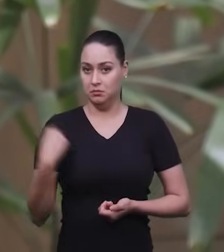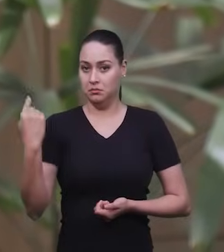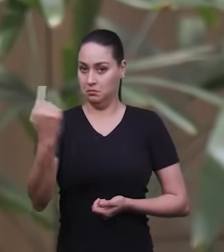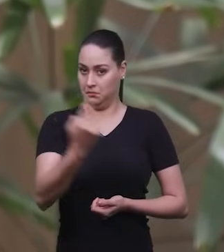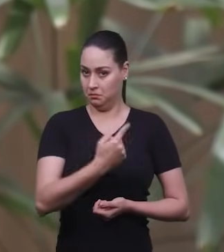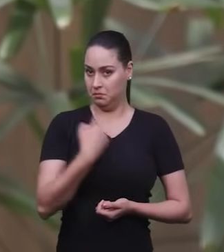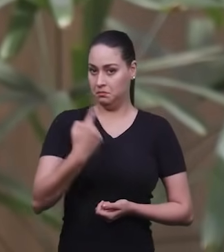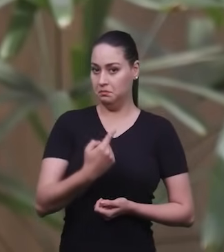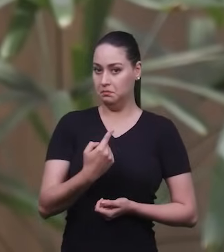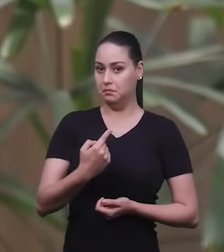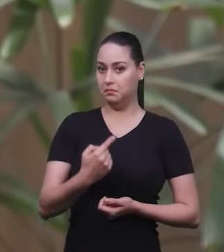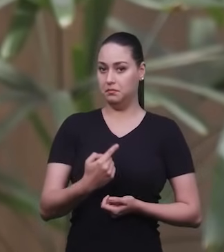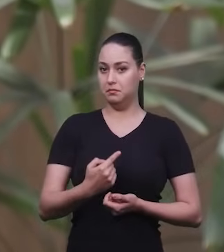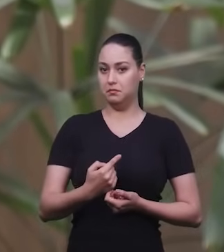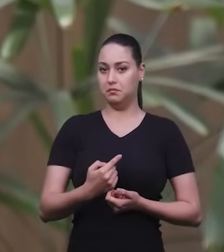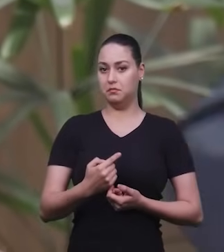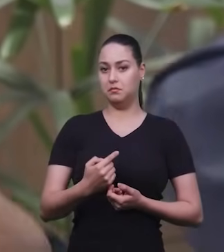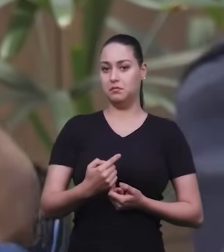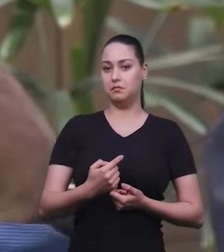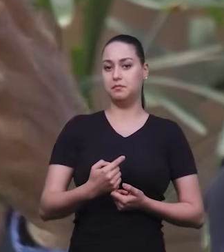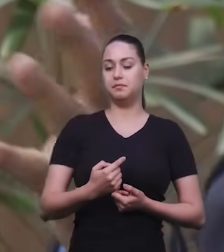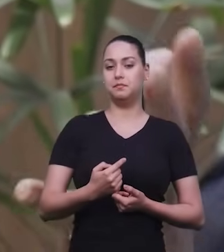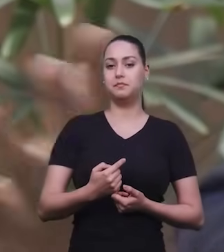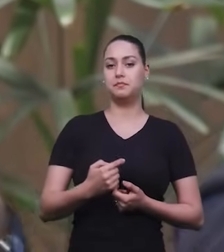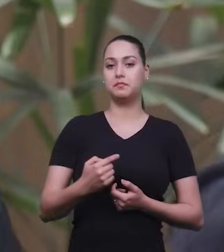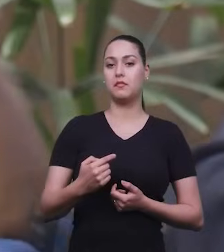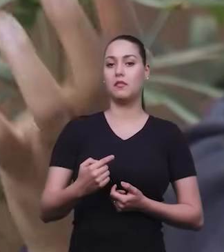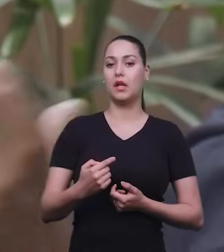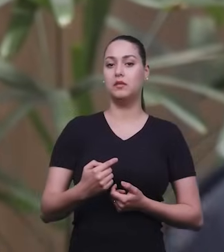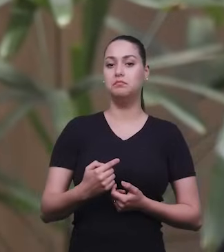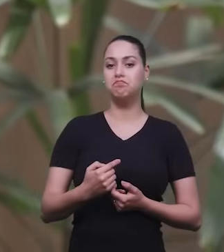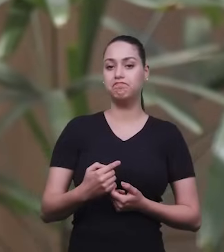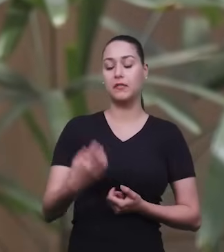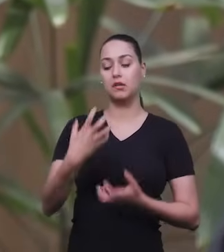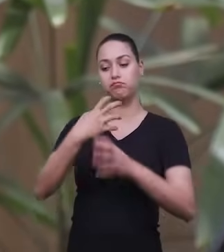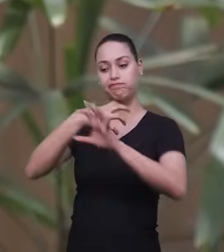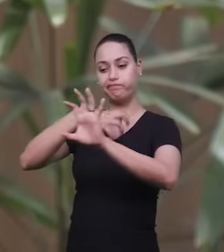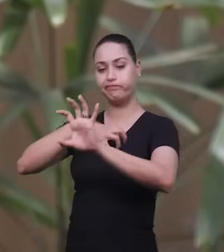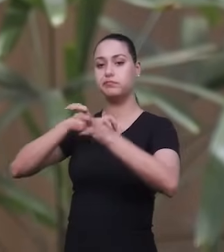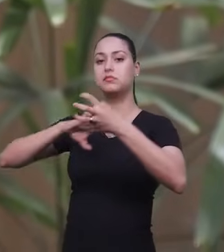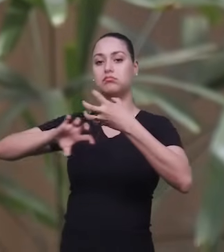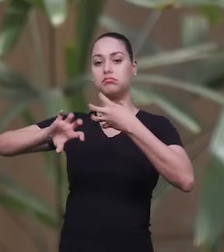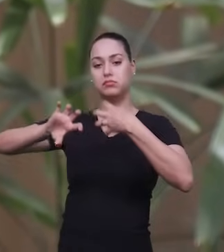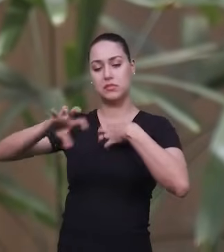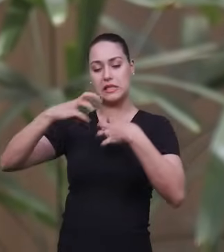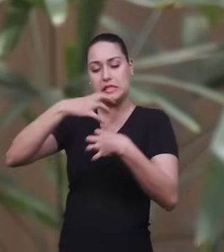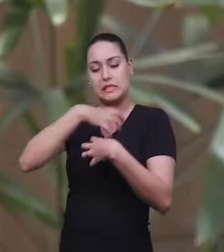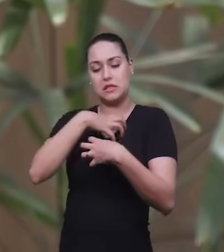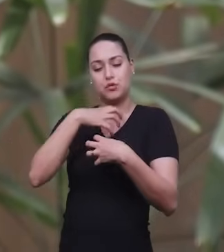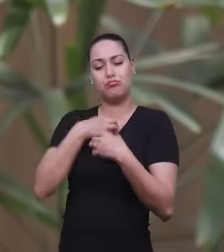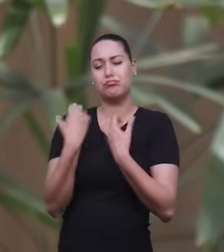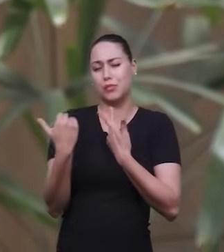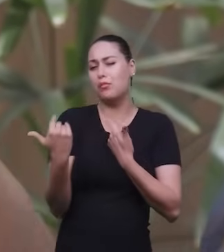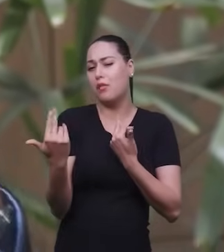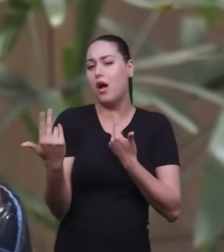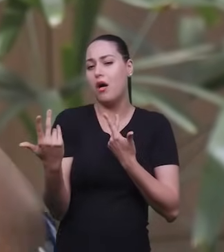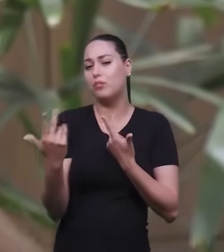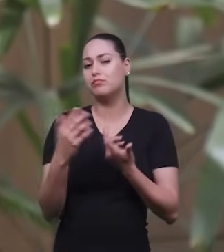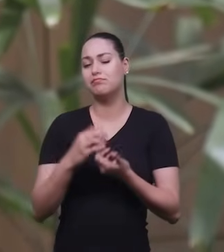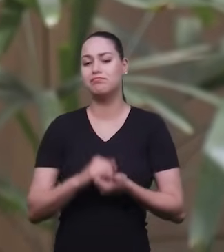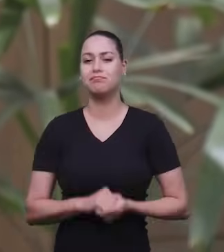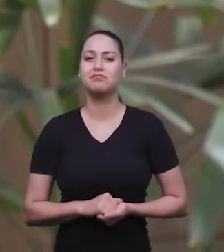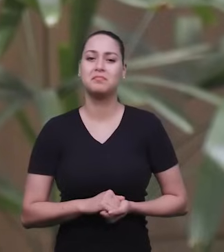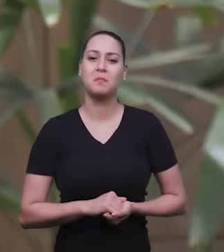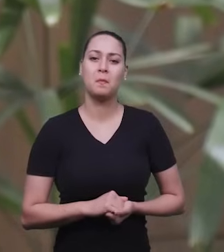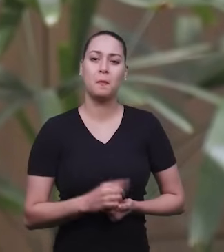entrando no assunto deles, no problema deles e vivendo com eles. E naquilo